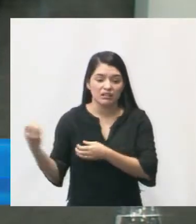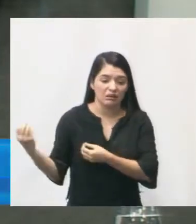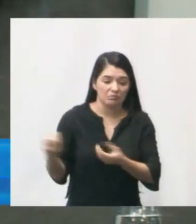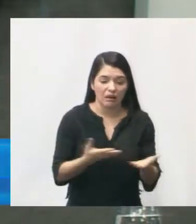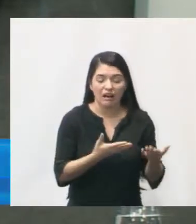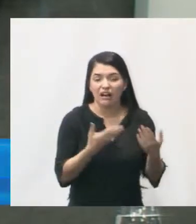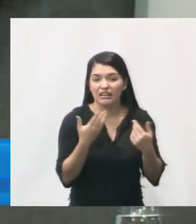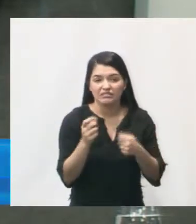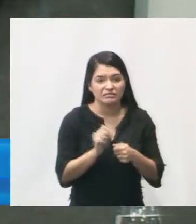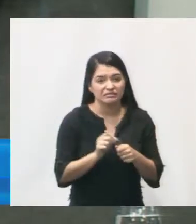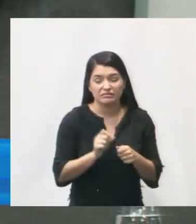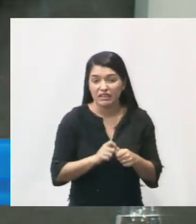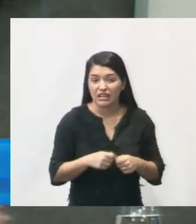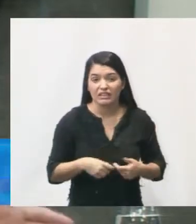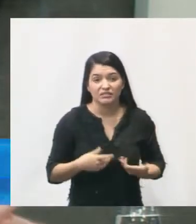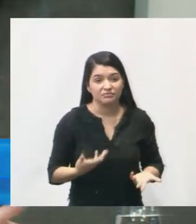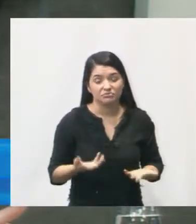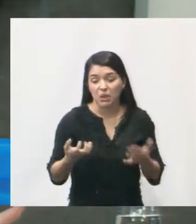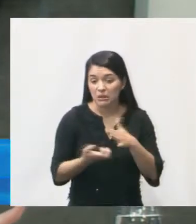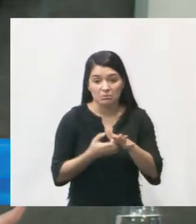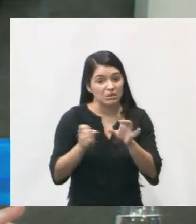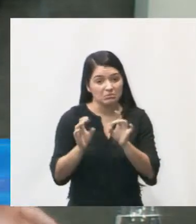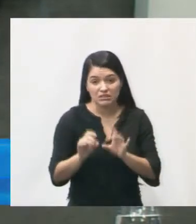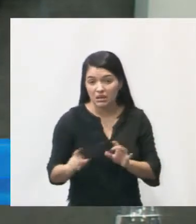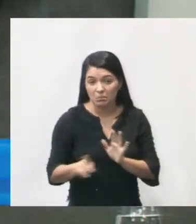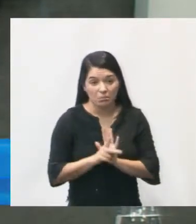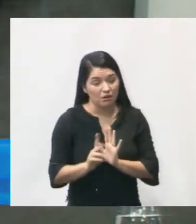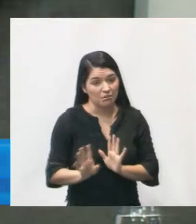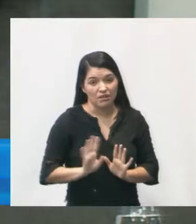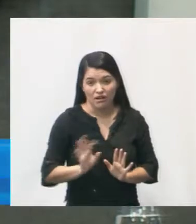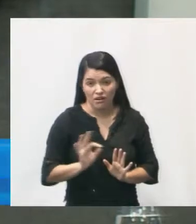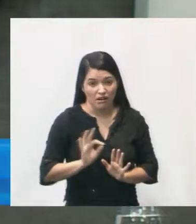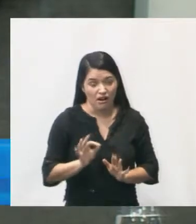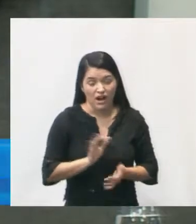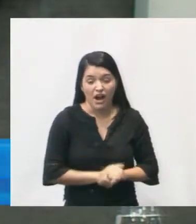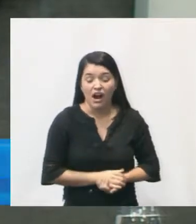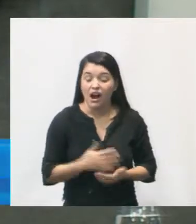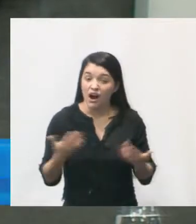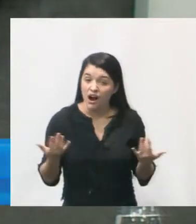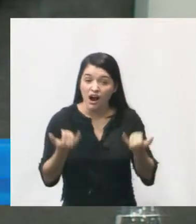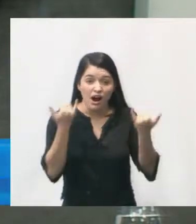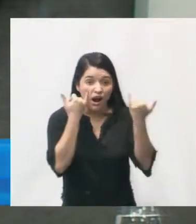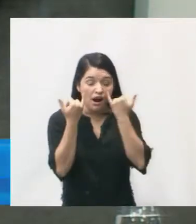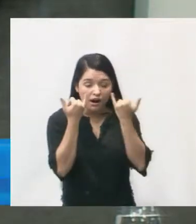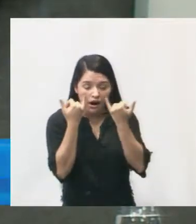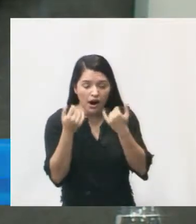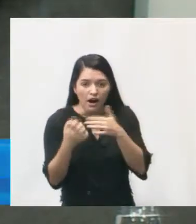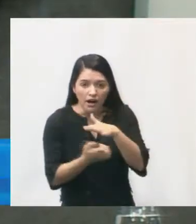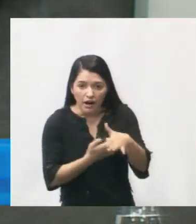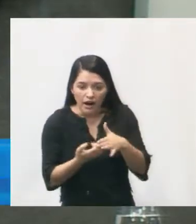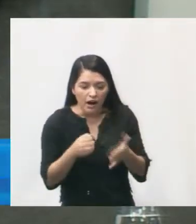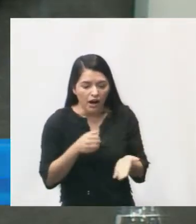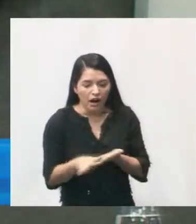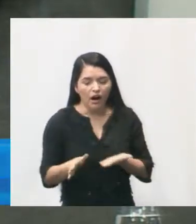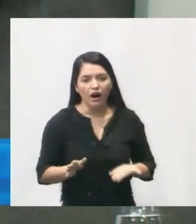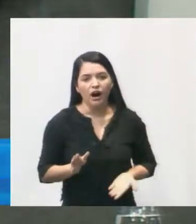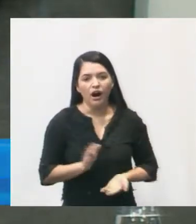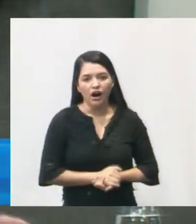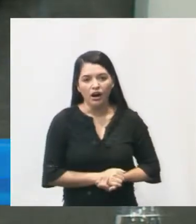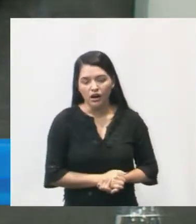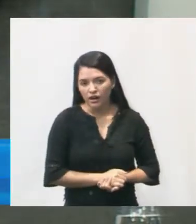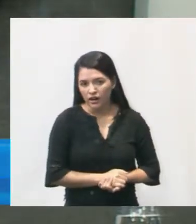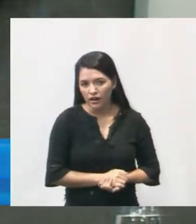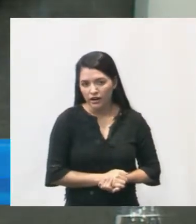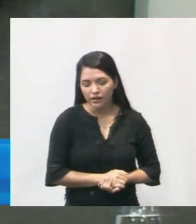grama sintética, e deu no que deu. Agora a informação da CEMOAB é que a empresa está rescindindo o contrato. rescindindo o